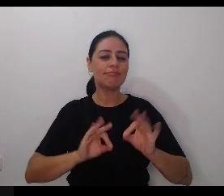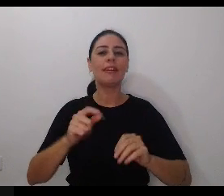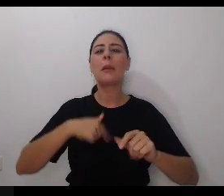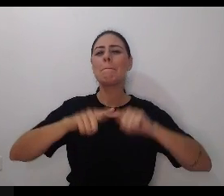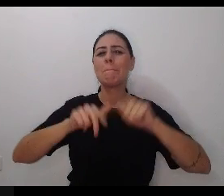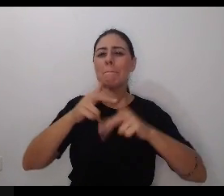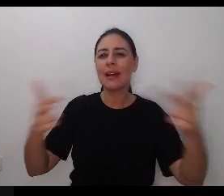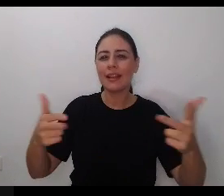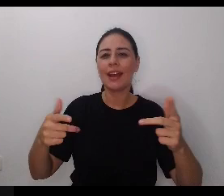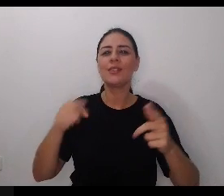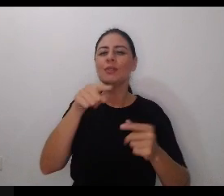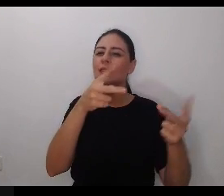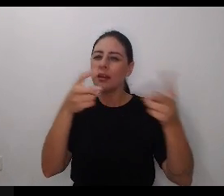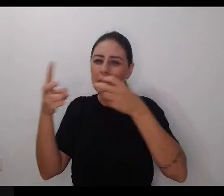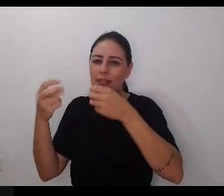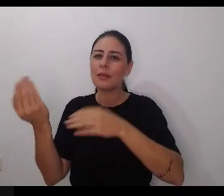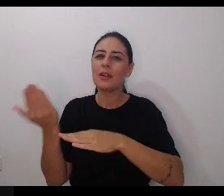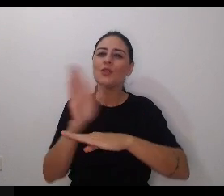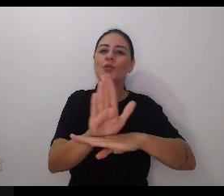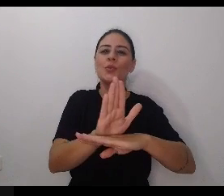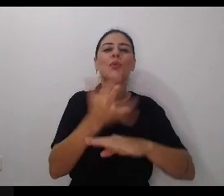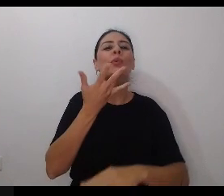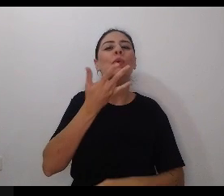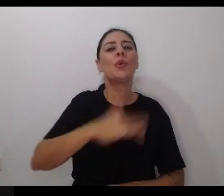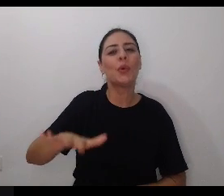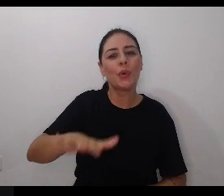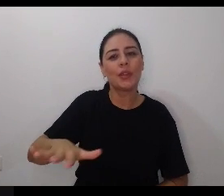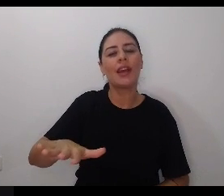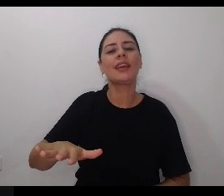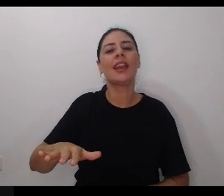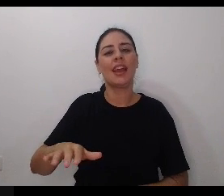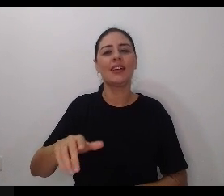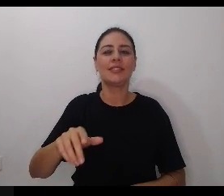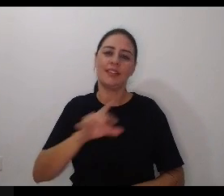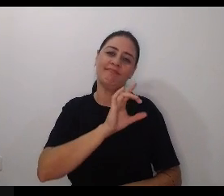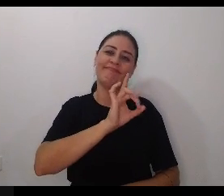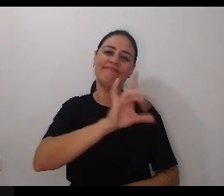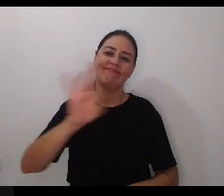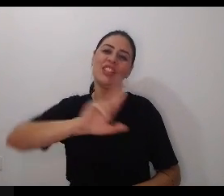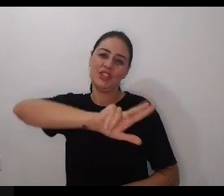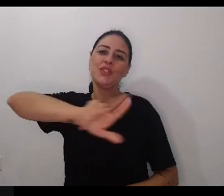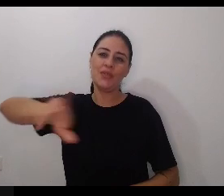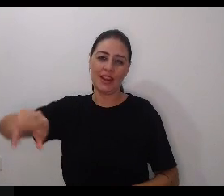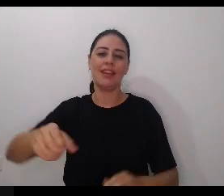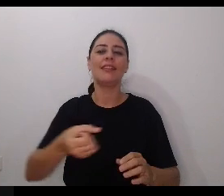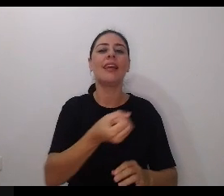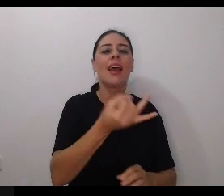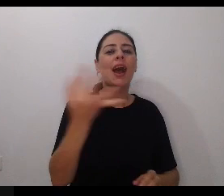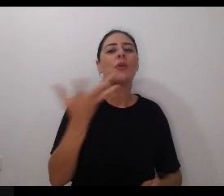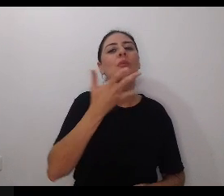montar mesmo um kit de objetos que vocês percebam que ajuda as crianças,